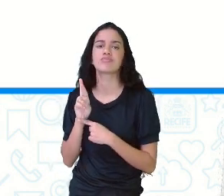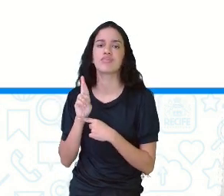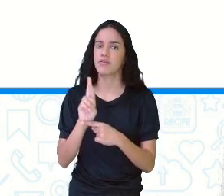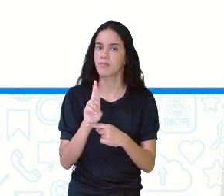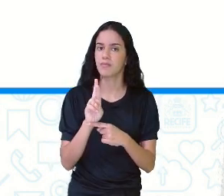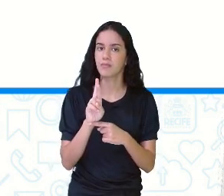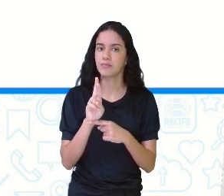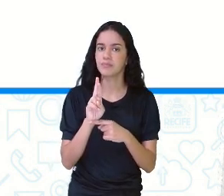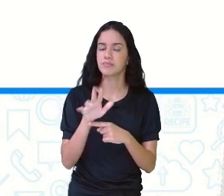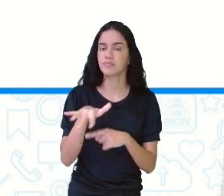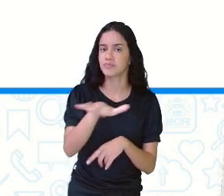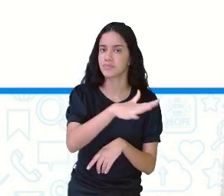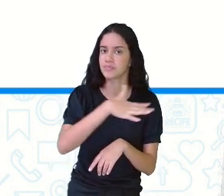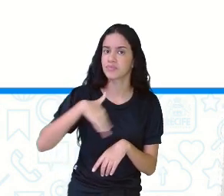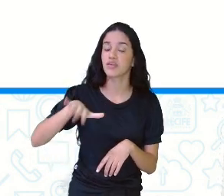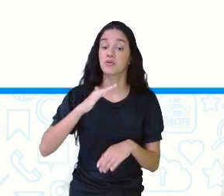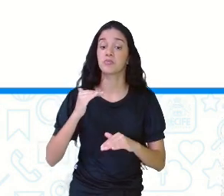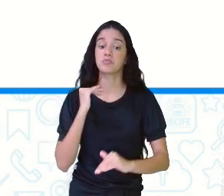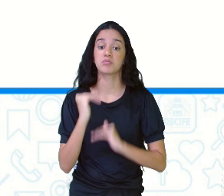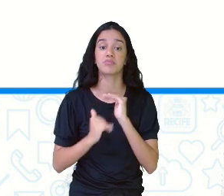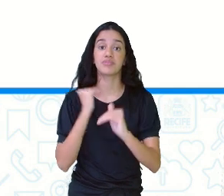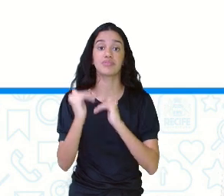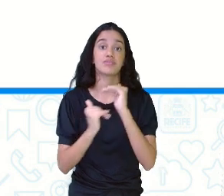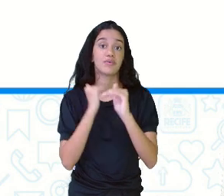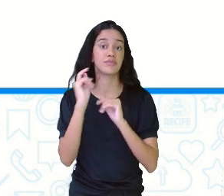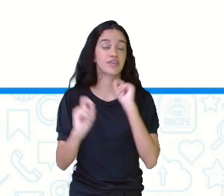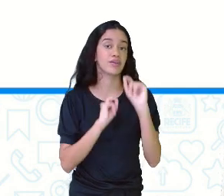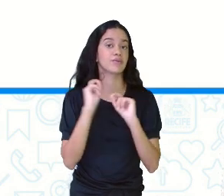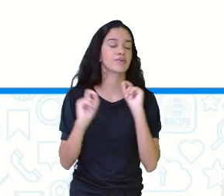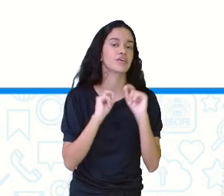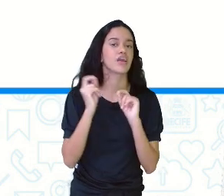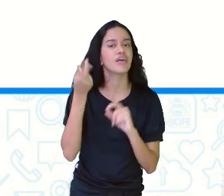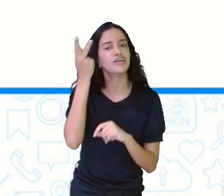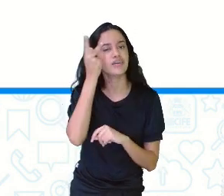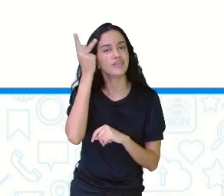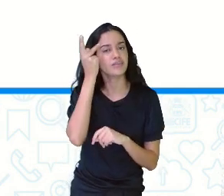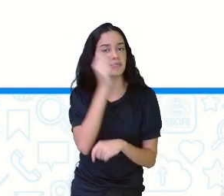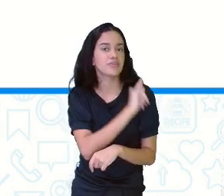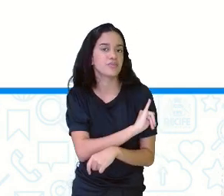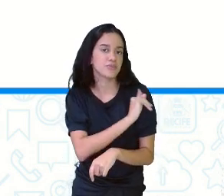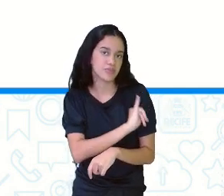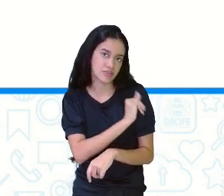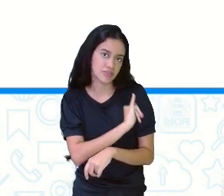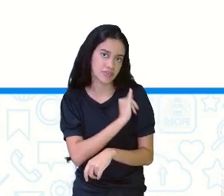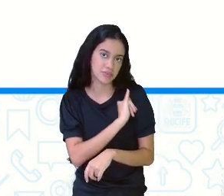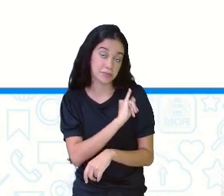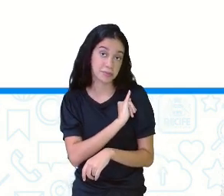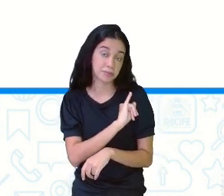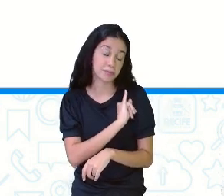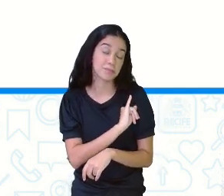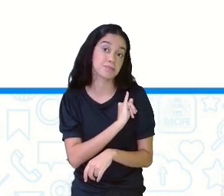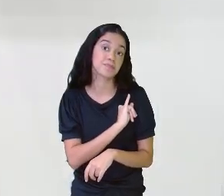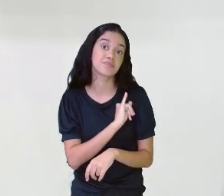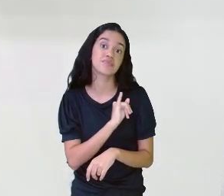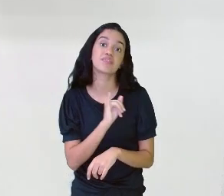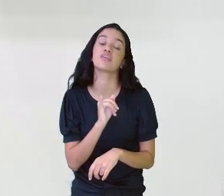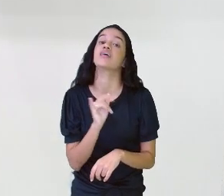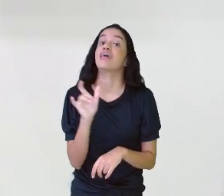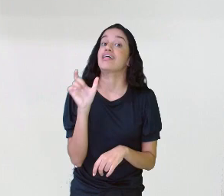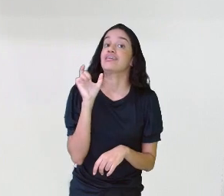representativos no que tange o desenvolvimento, que é São Paulo e Rio de Janeiro. Em termos